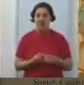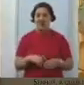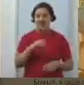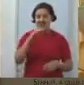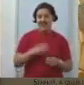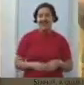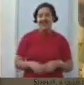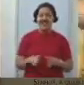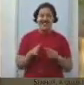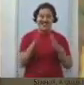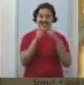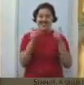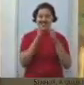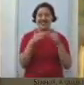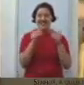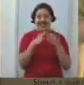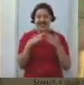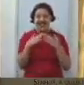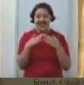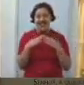chinês, puseram fogo,